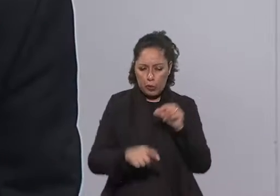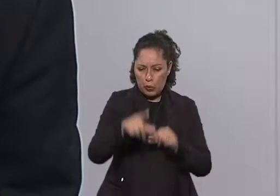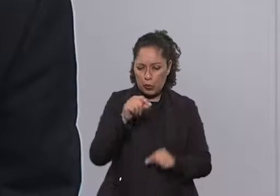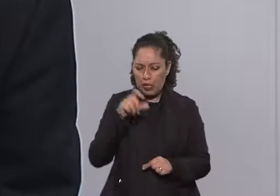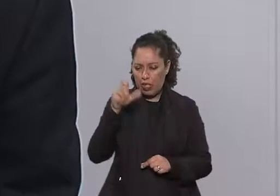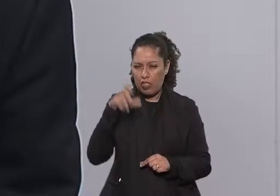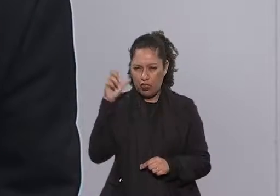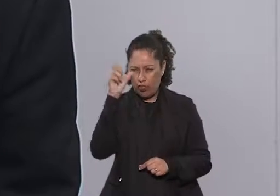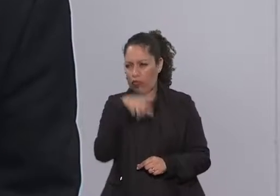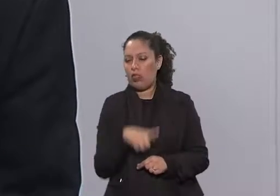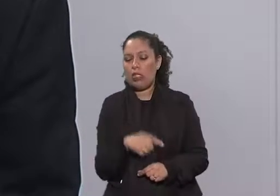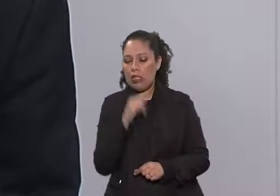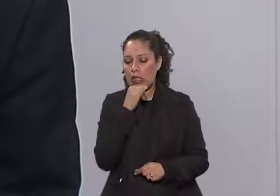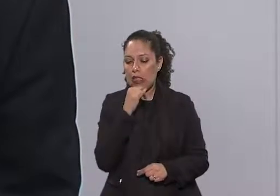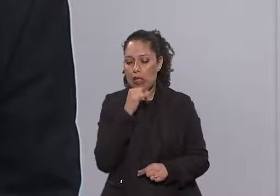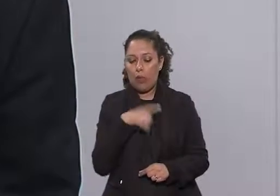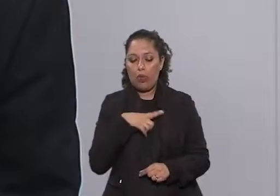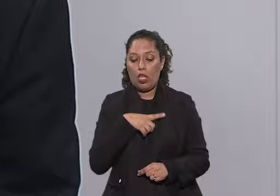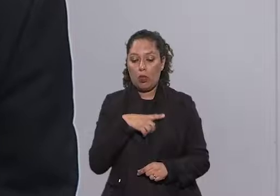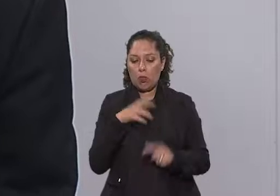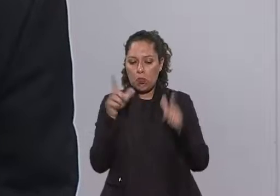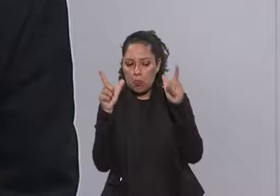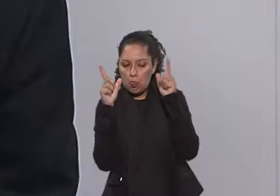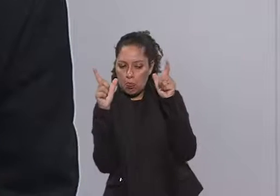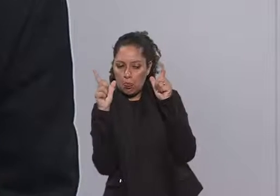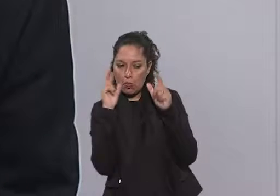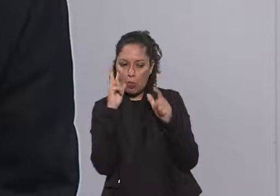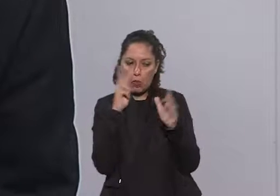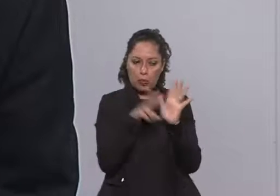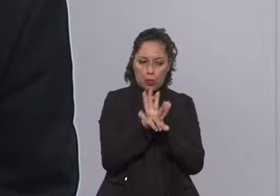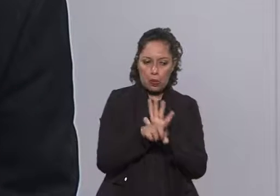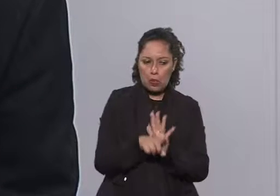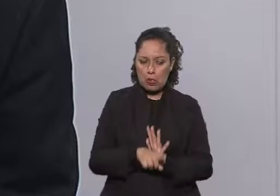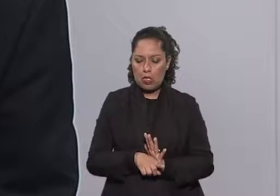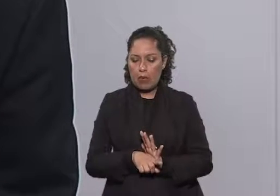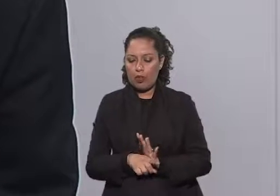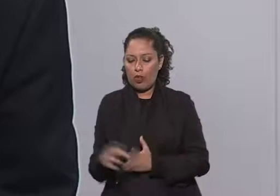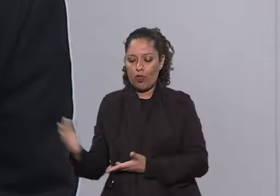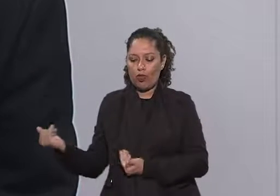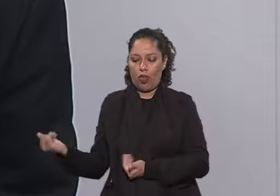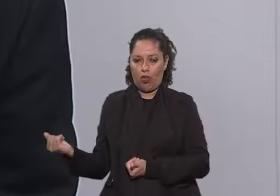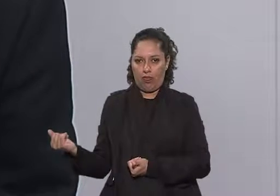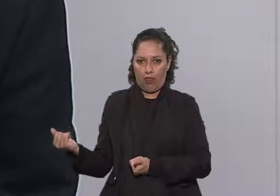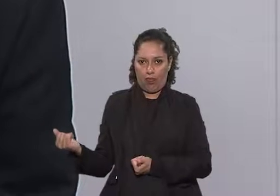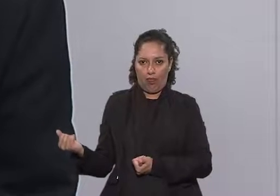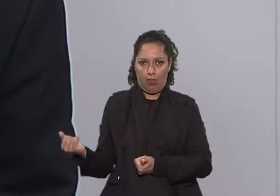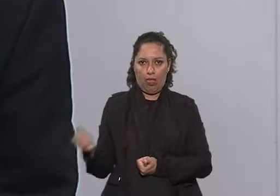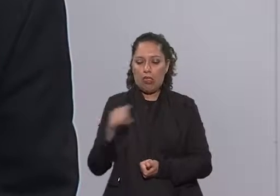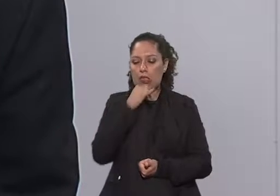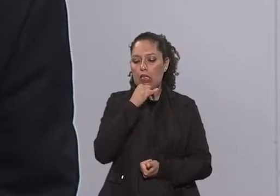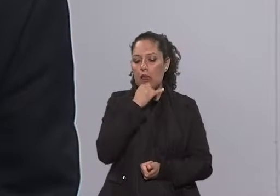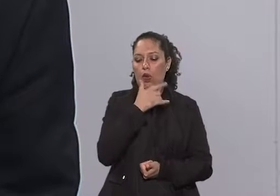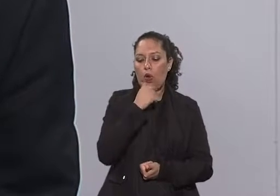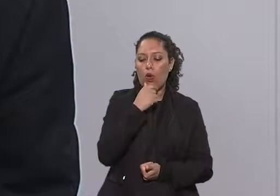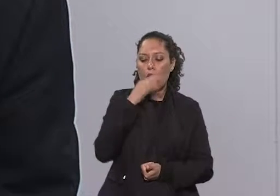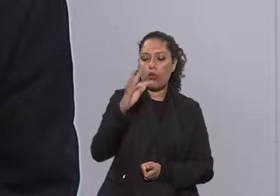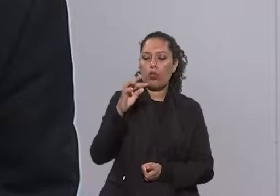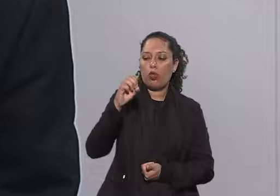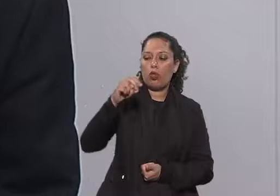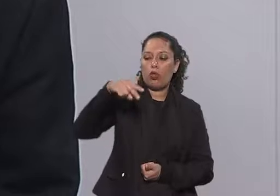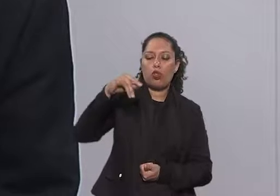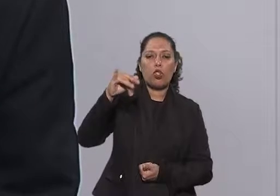o futebol sempre teve os chamados olheiros in né ah eu conheço um que era maravilhoso antoninho revelou m o